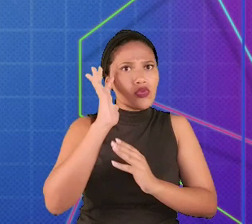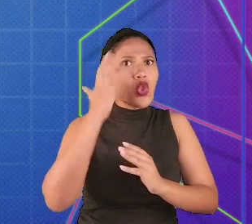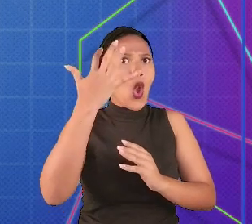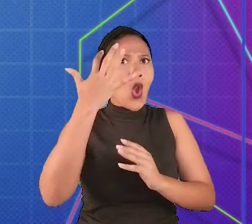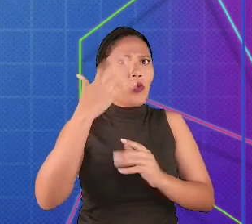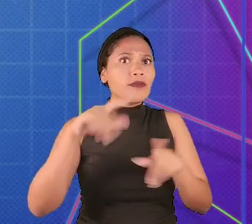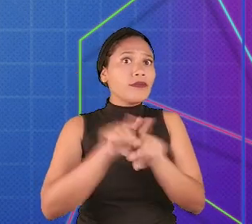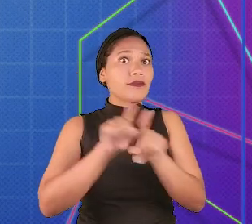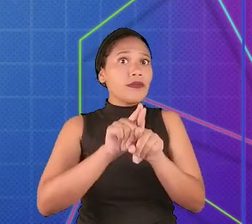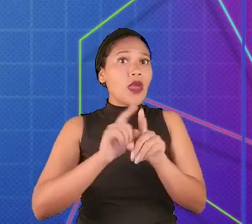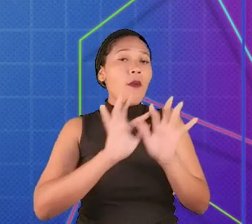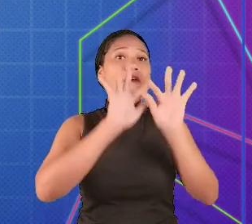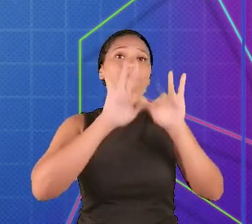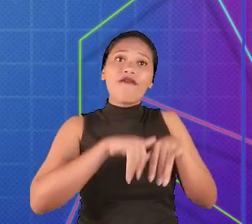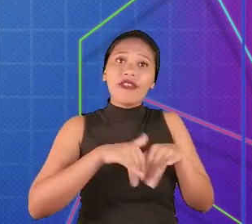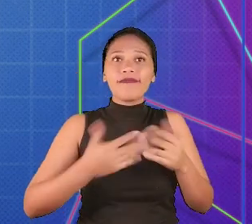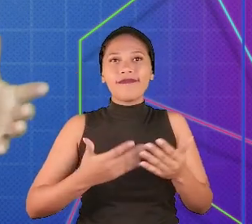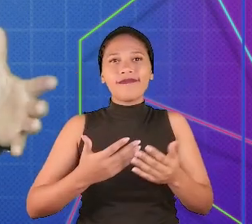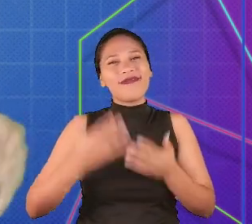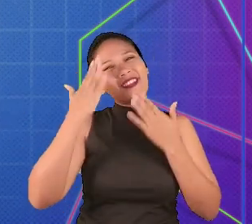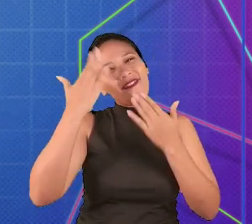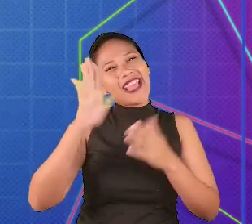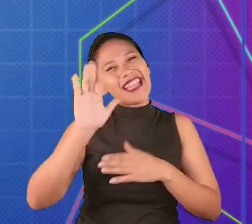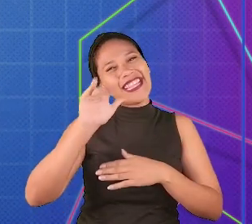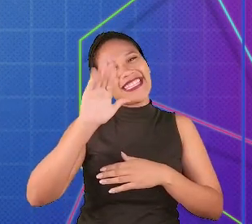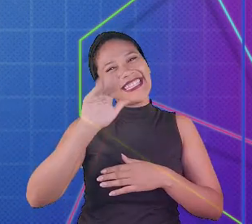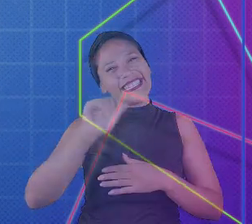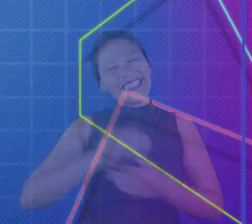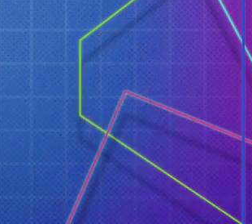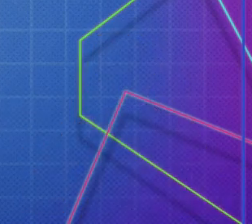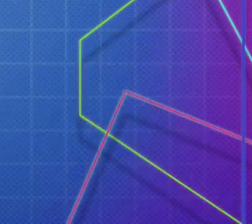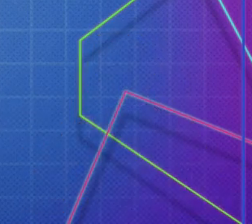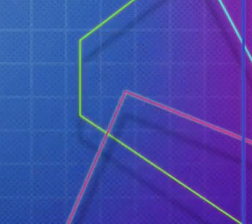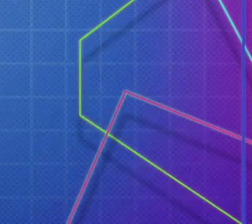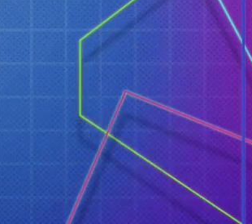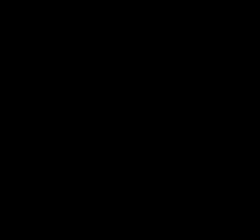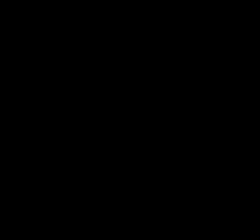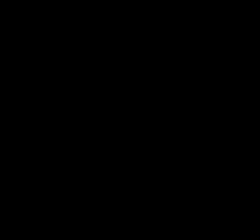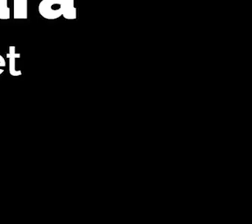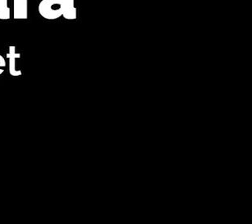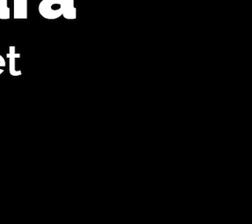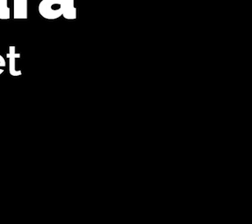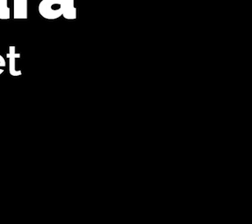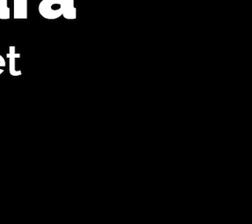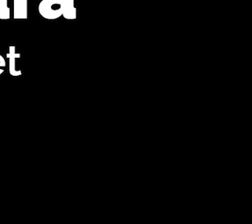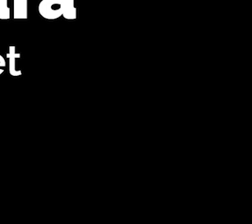resolução e a conclusão de uma trama. Muito obrigado e até a próxima aula, pessoal!